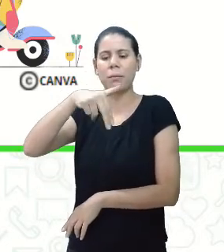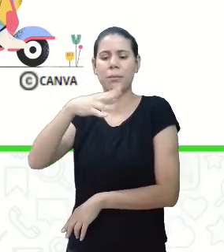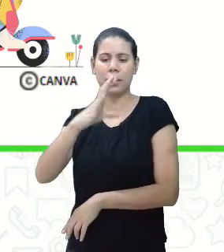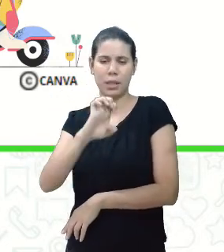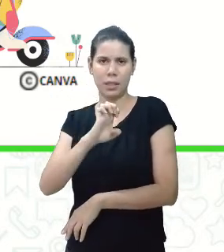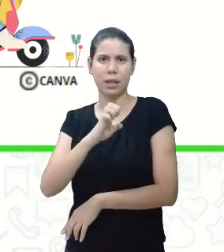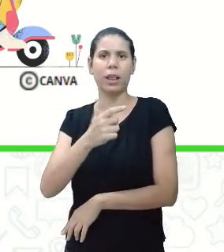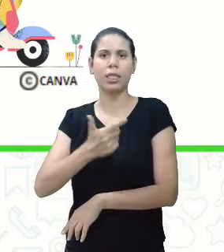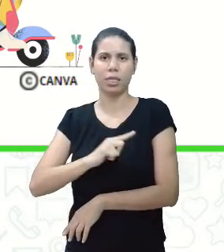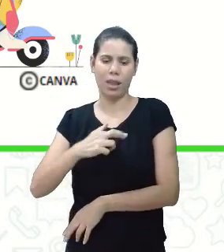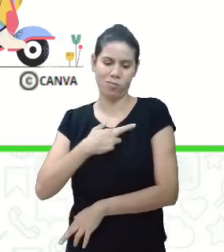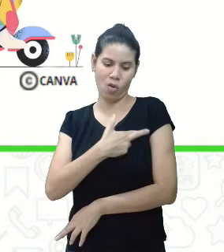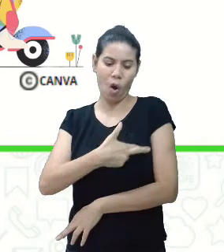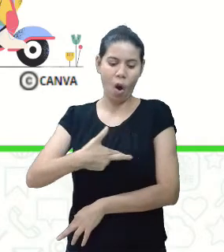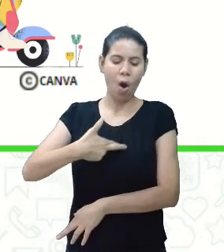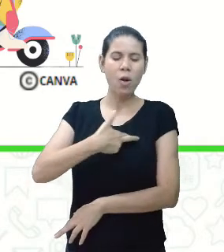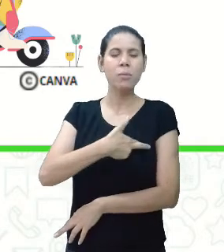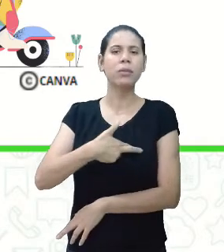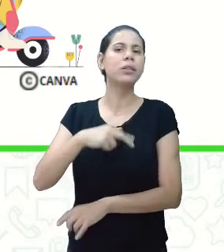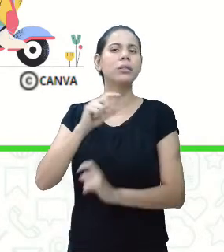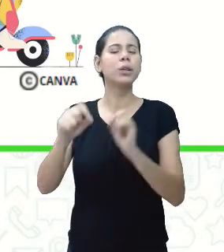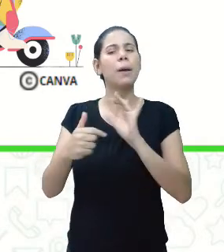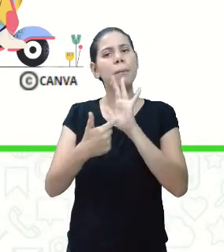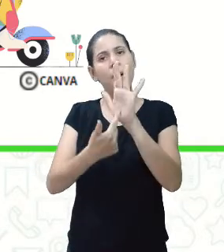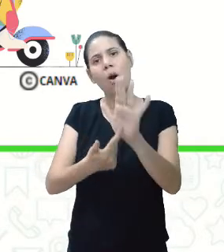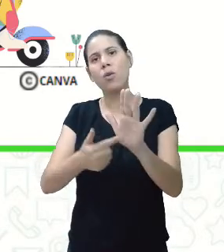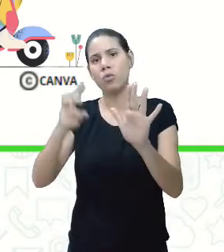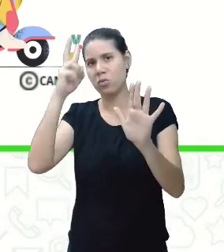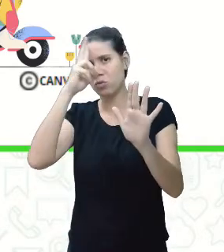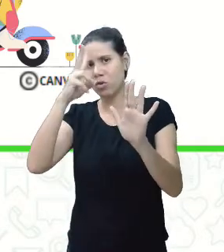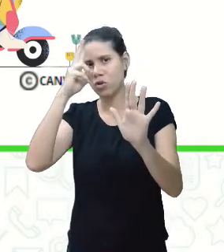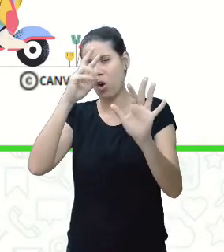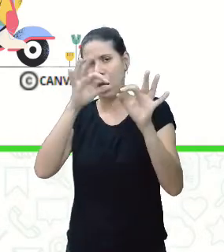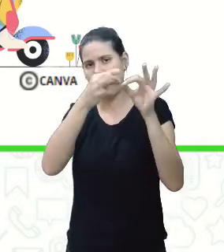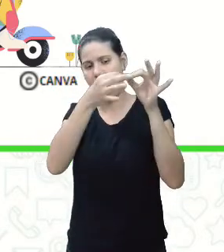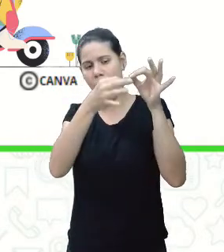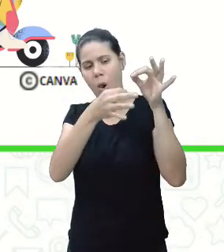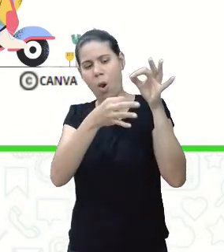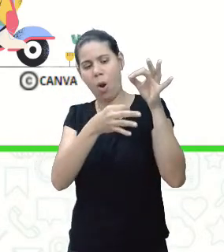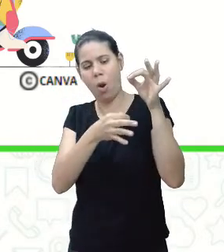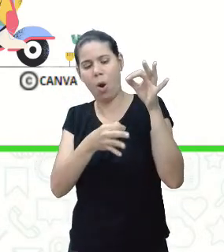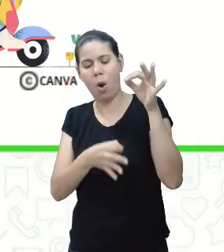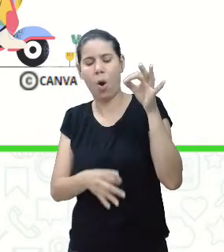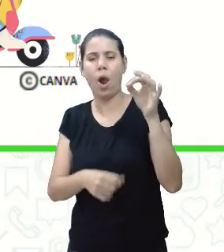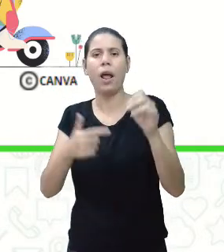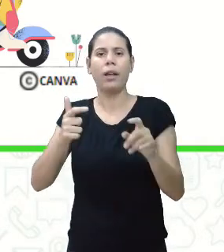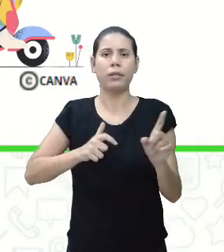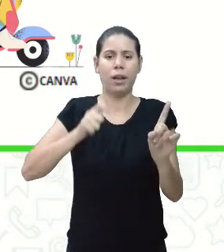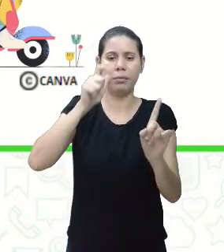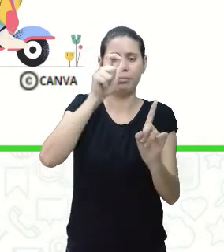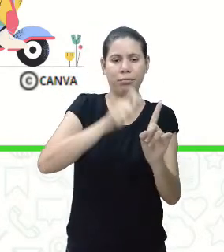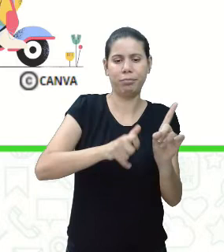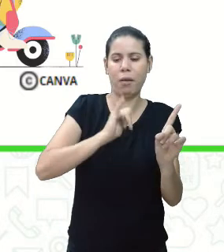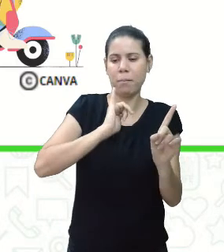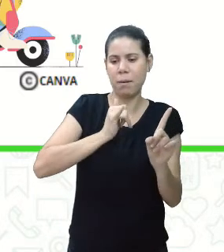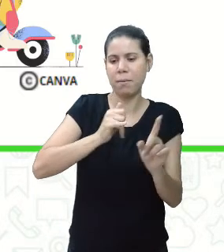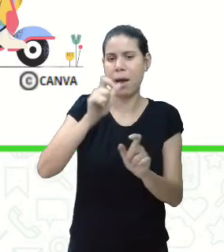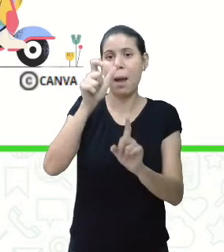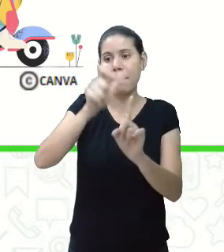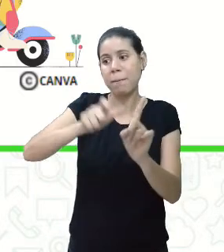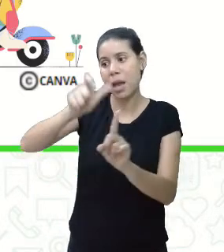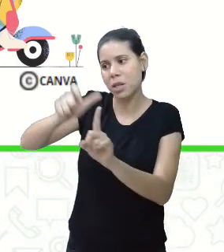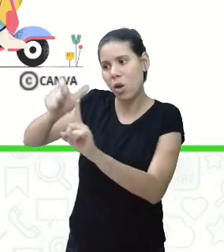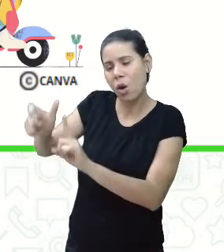é utilizada para designar uma história com um enredo mais longo, com um narrador, personagens, cenários e